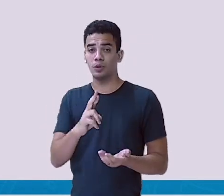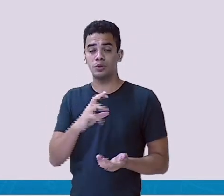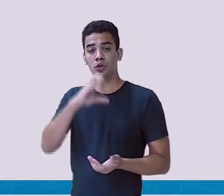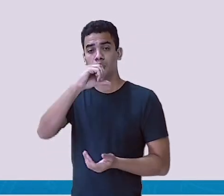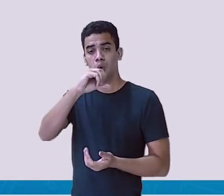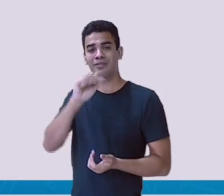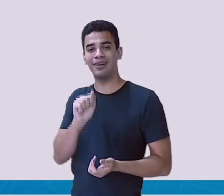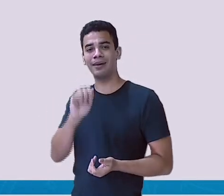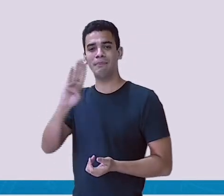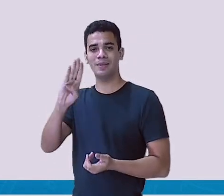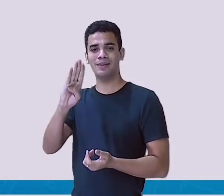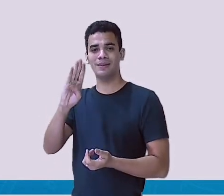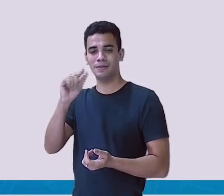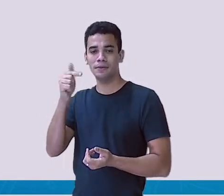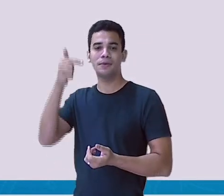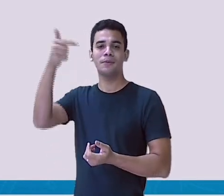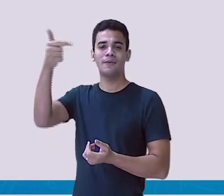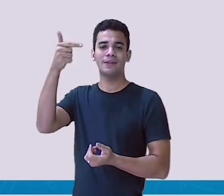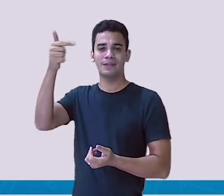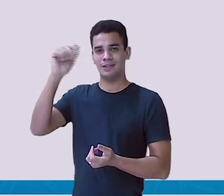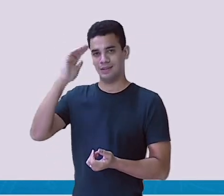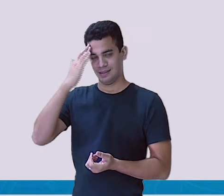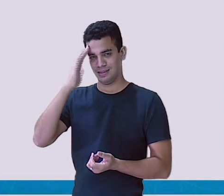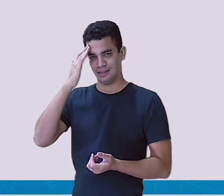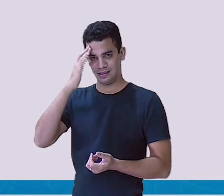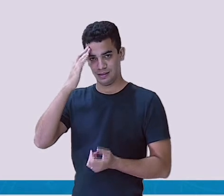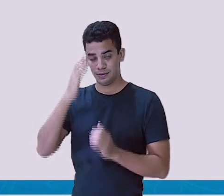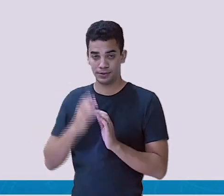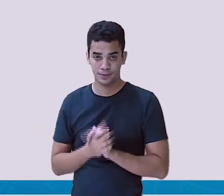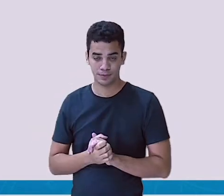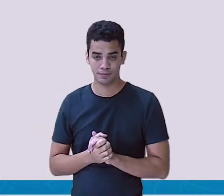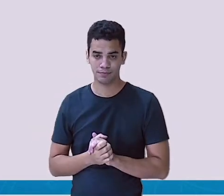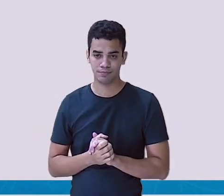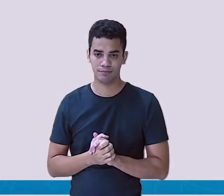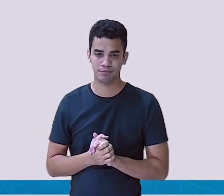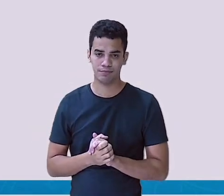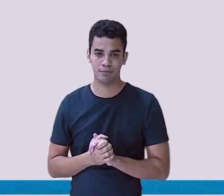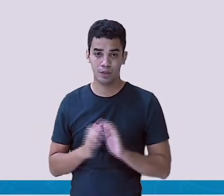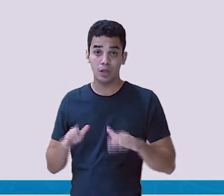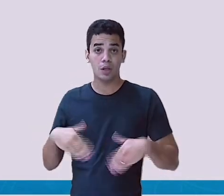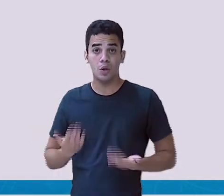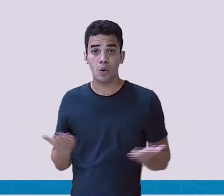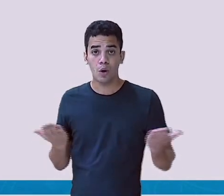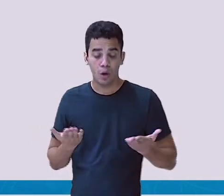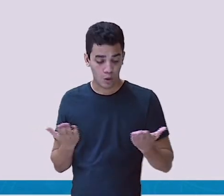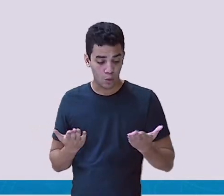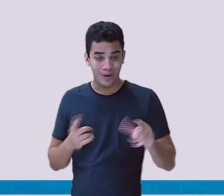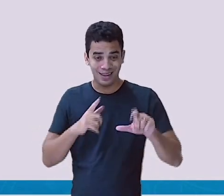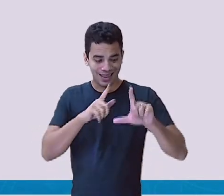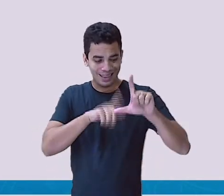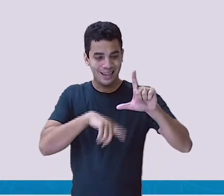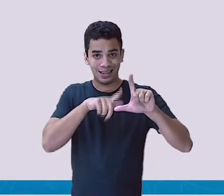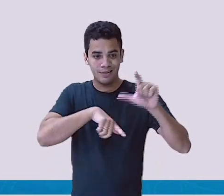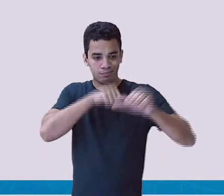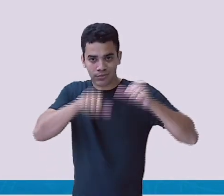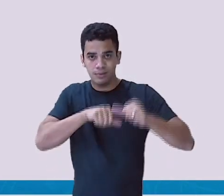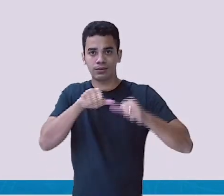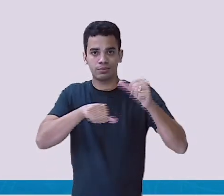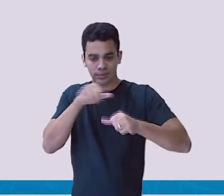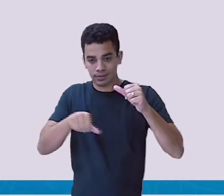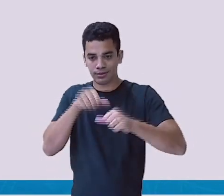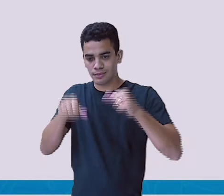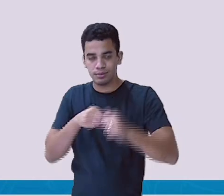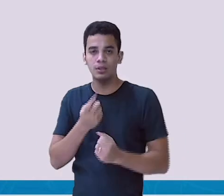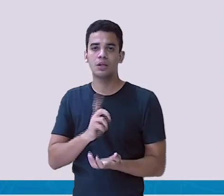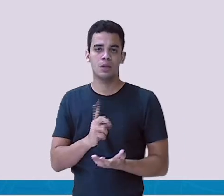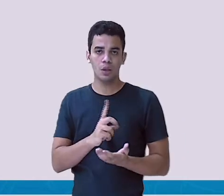ao quadrado. Vejam que eu não vou mexer na parte literal. Né? Na adição e na subtração, eu não